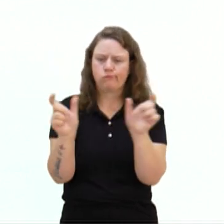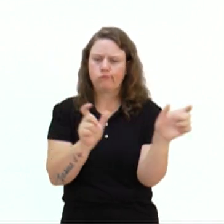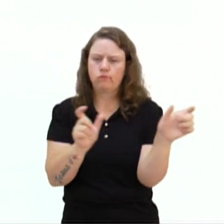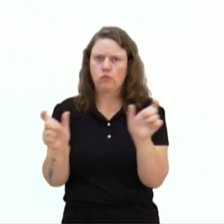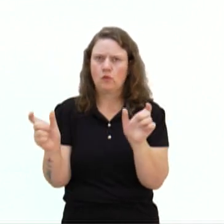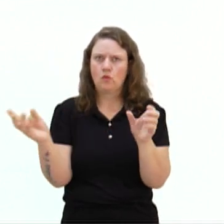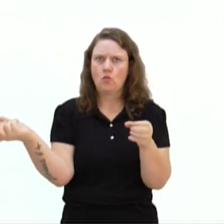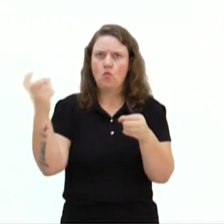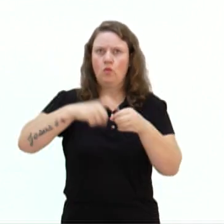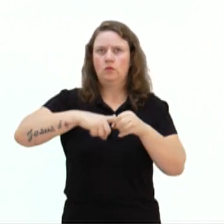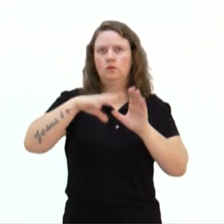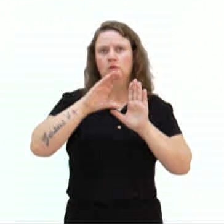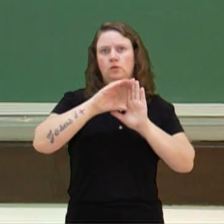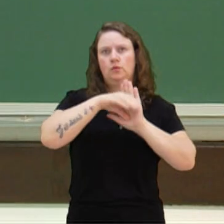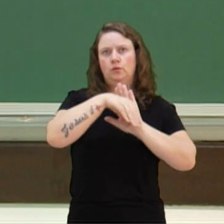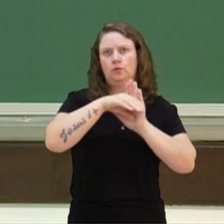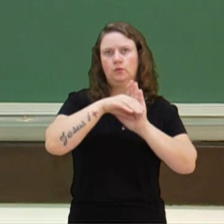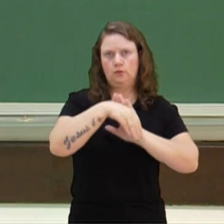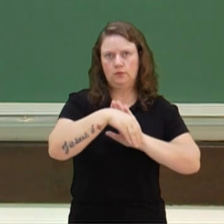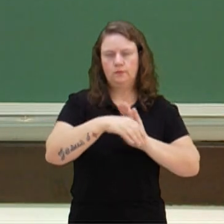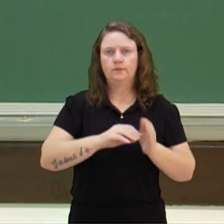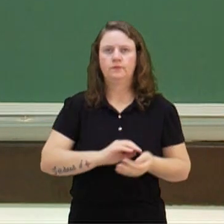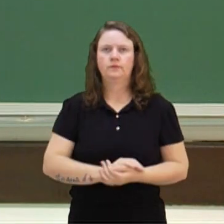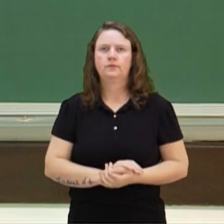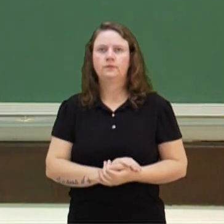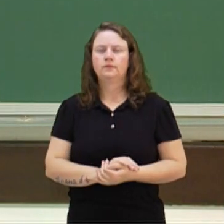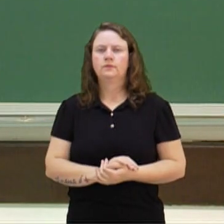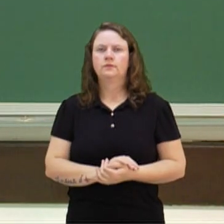os conceitos. Tudo bem?